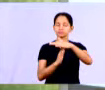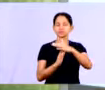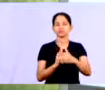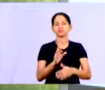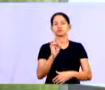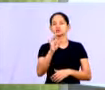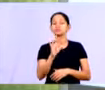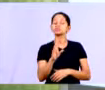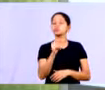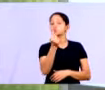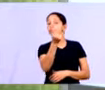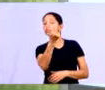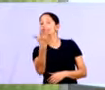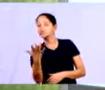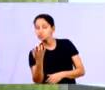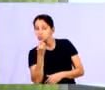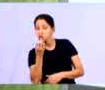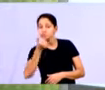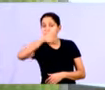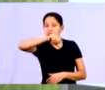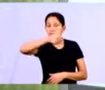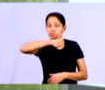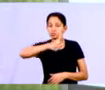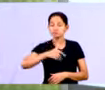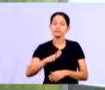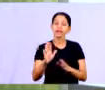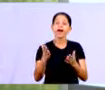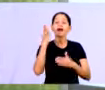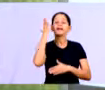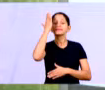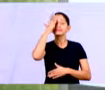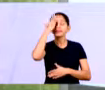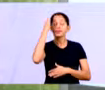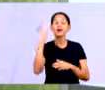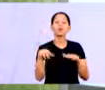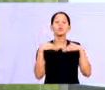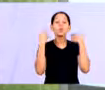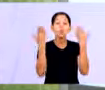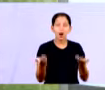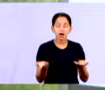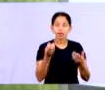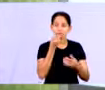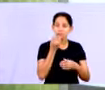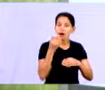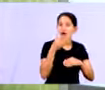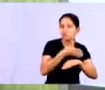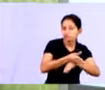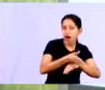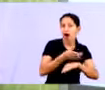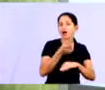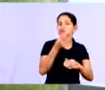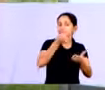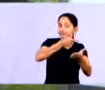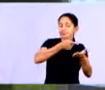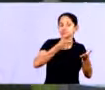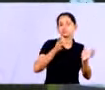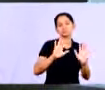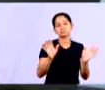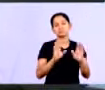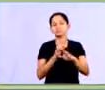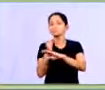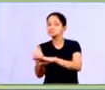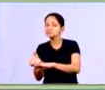quanto o percentual mínimo que você tem de atração para investir em determinada situação no mercado. Ele coloca em